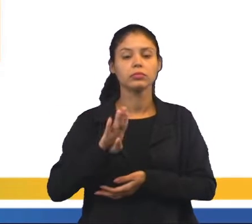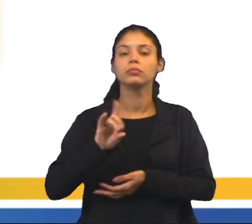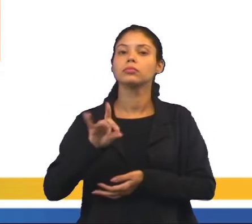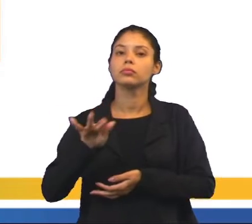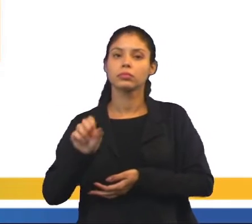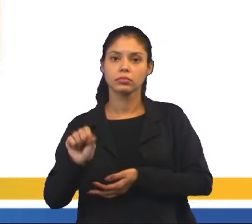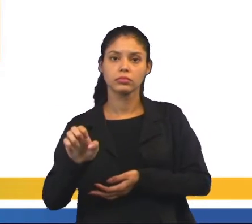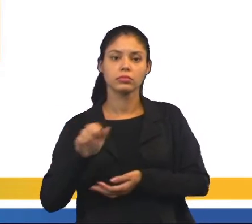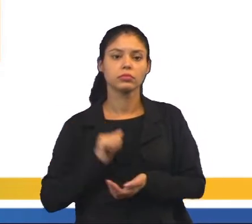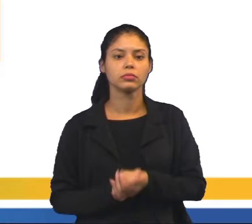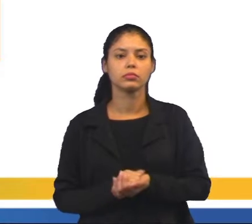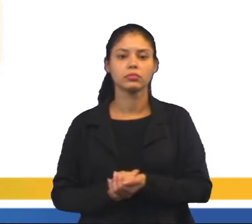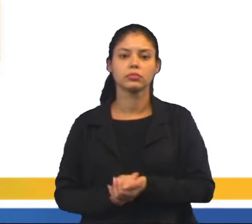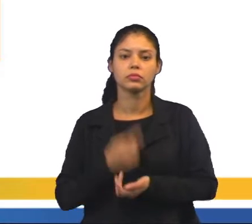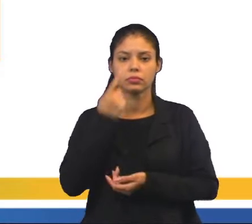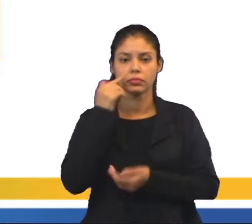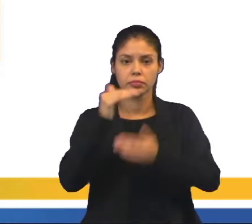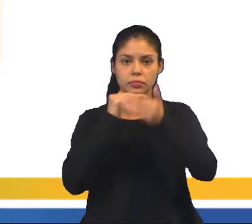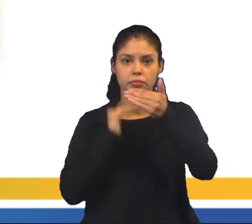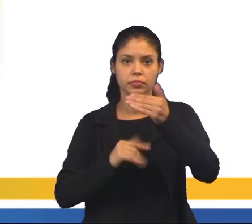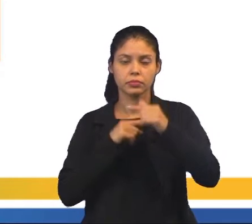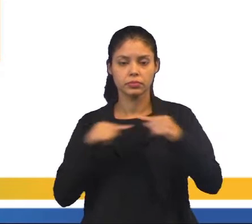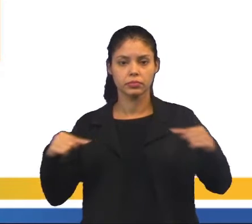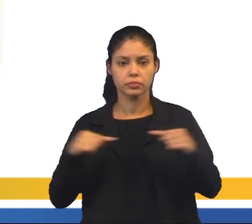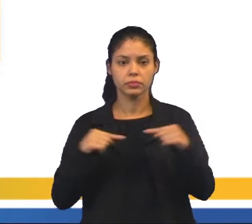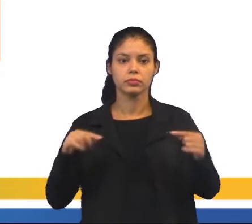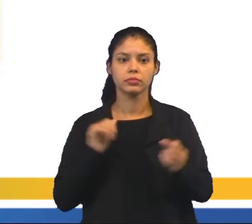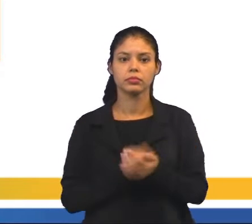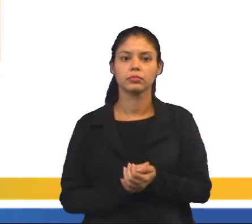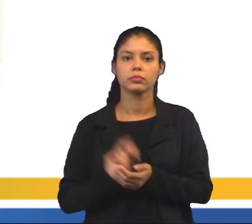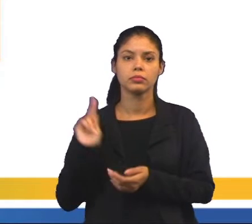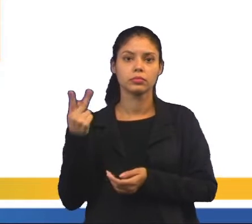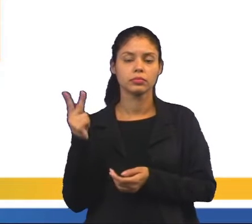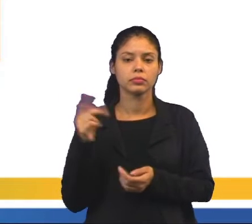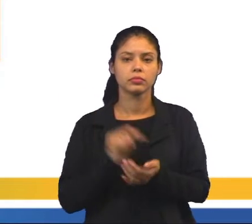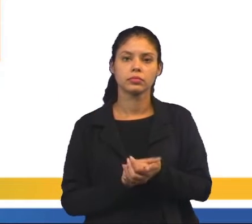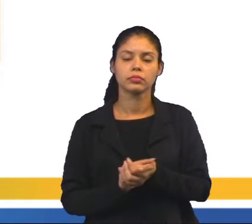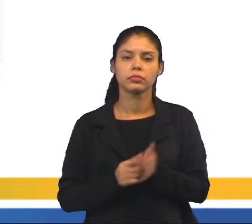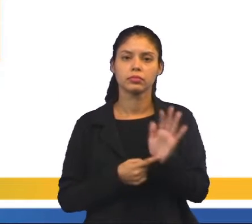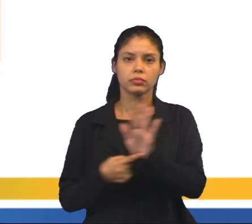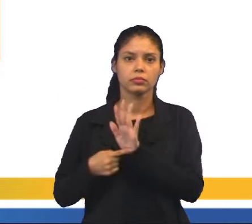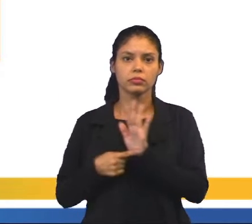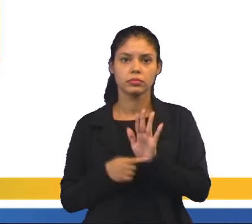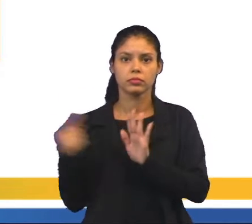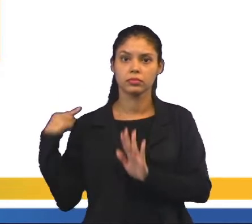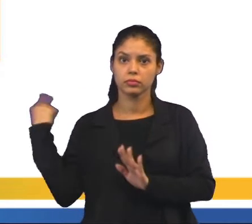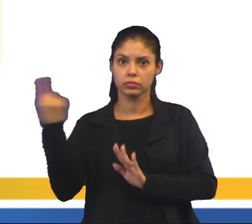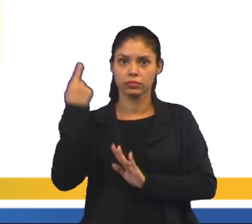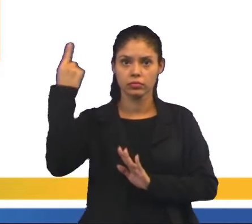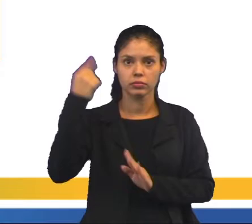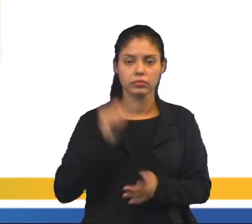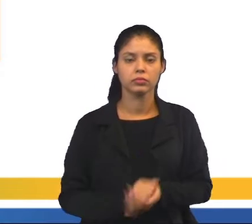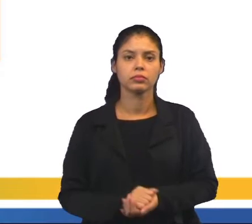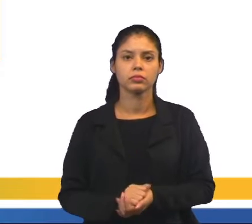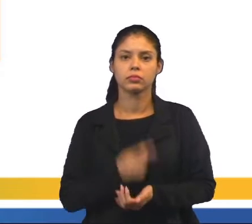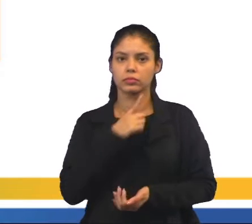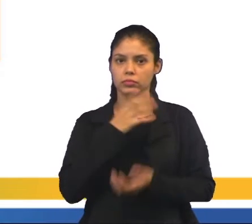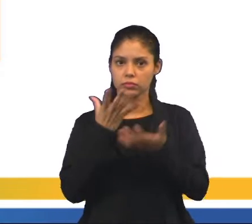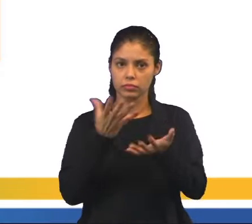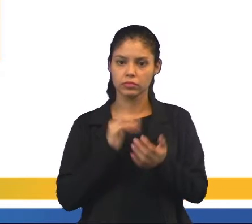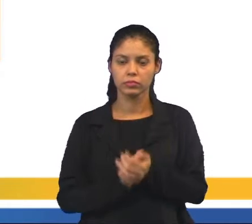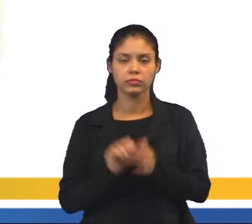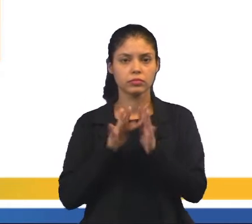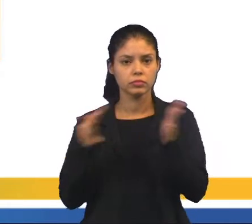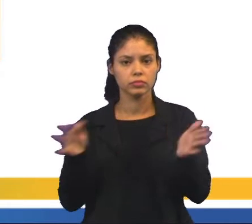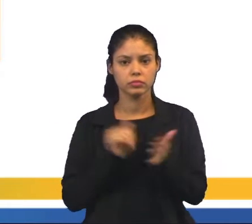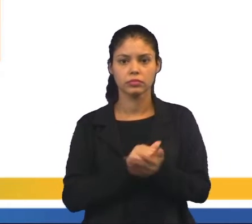como base. Está bem ali abaixo do triângulo. A letra H, ela é representada como altura. Então, aí nós temos a